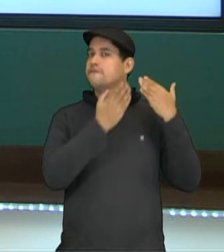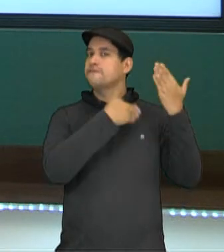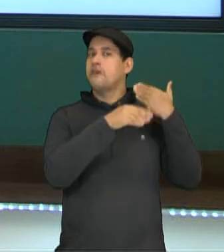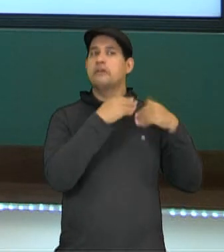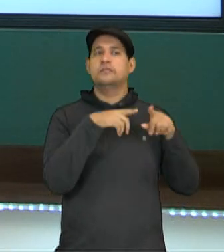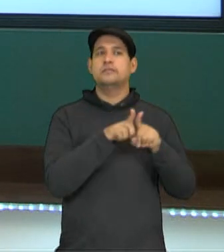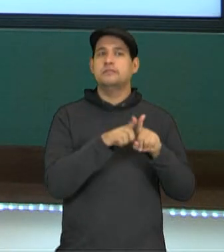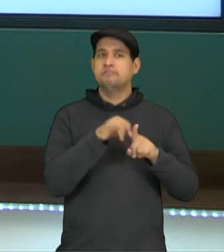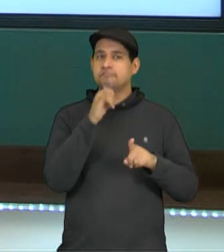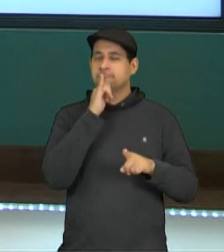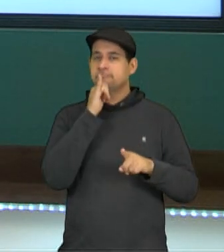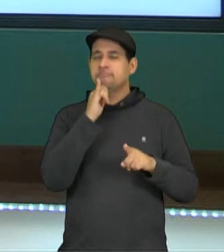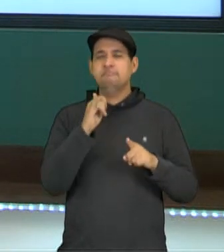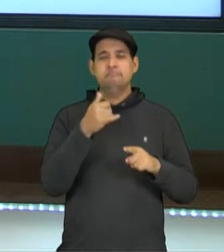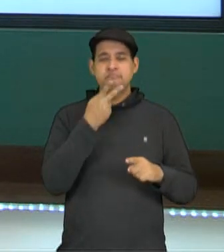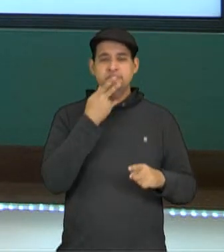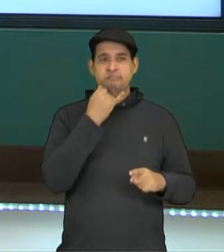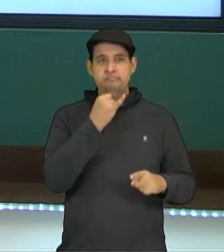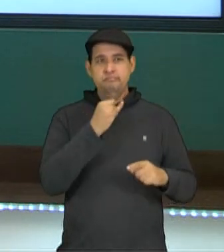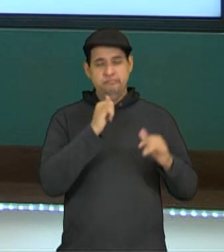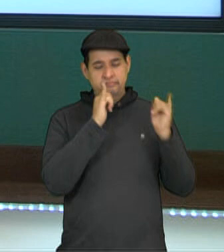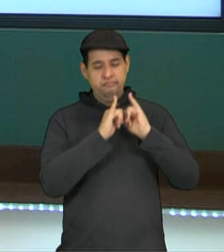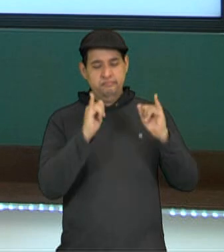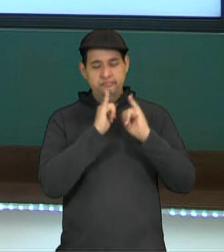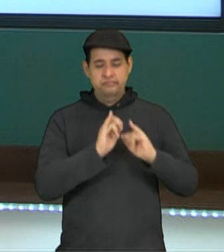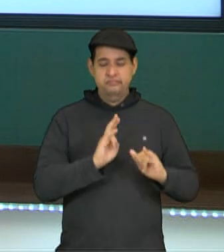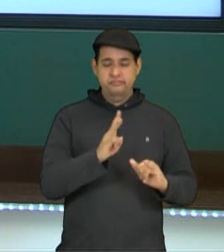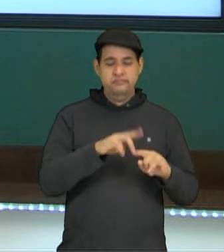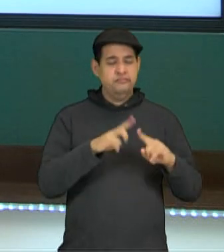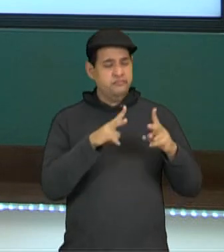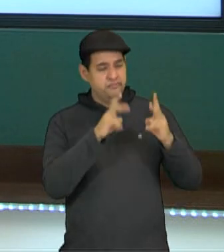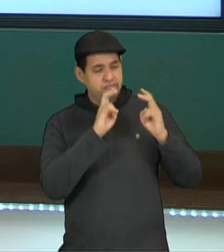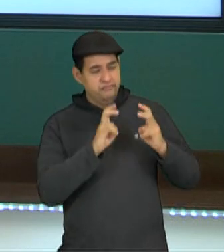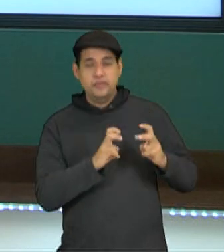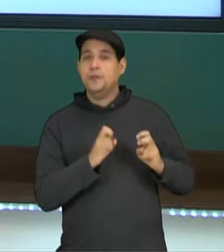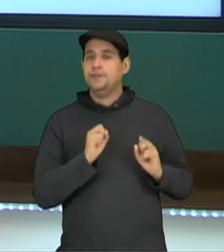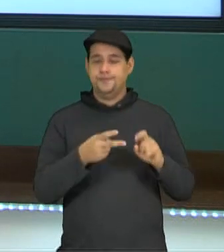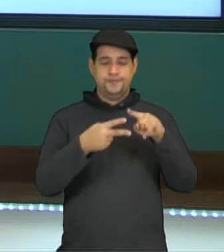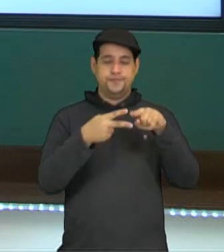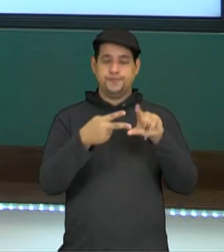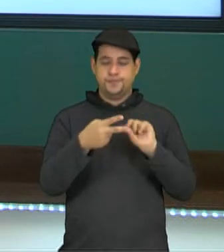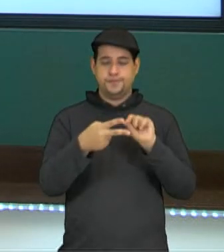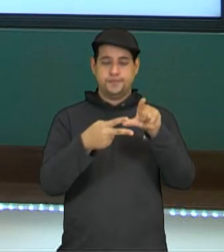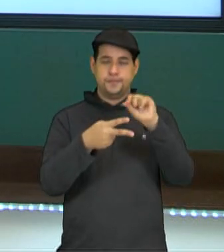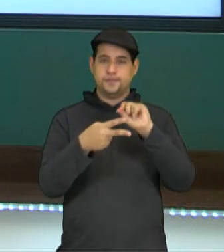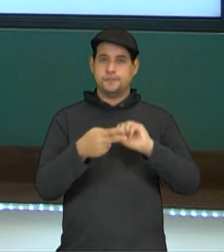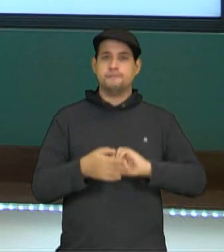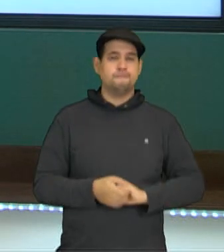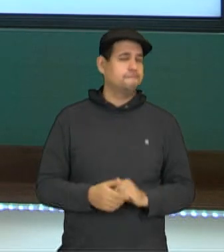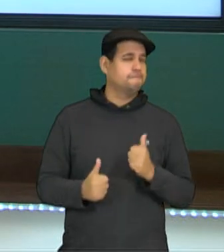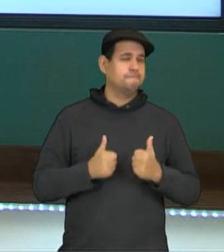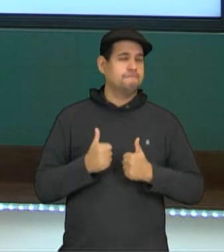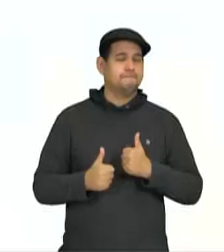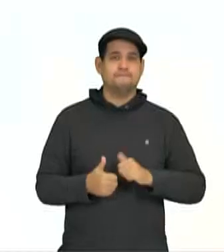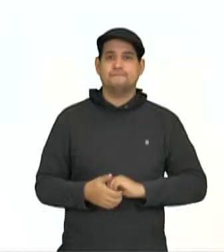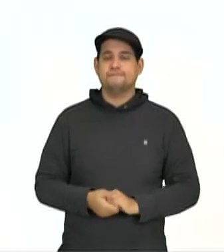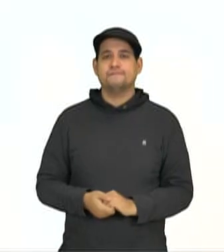ela fala aquilo que o pai costumava dizer para ela. Então, a gente poderia definir dessa forma. Beleza?